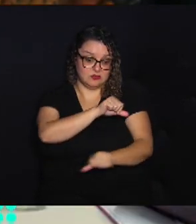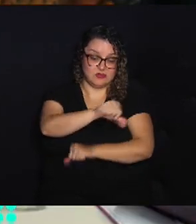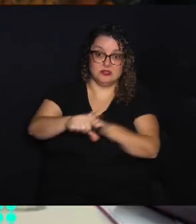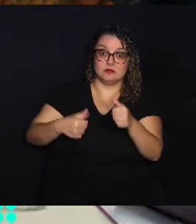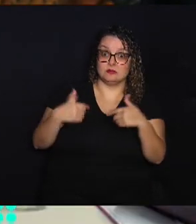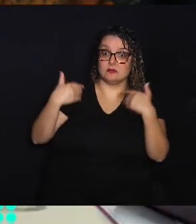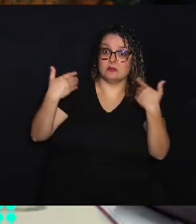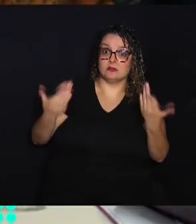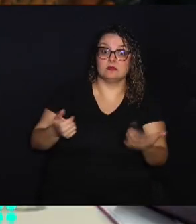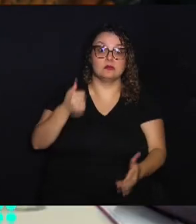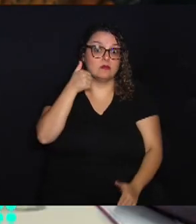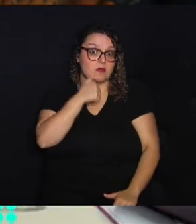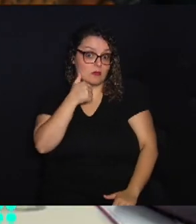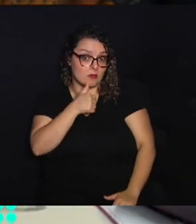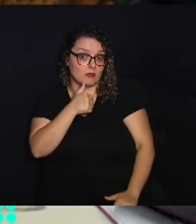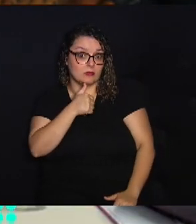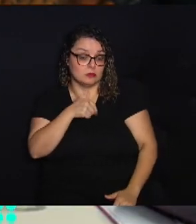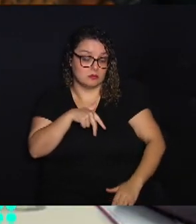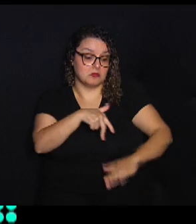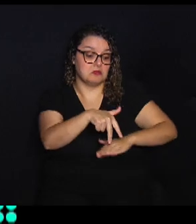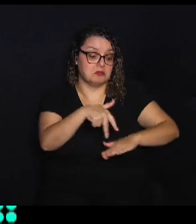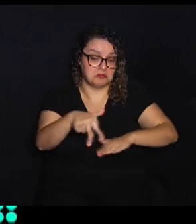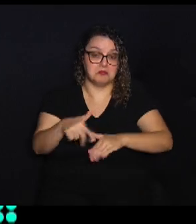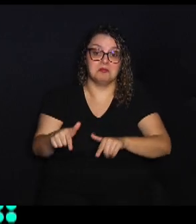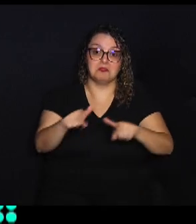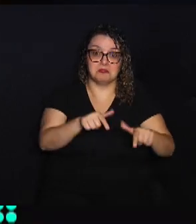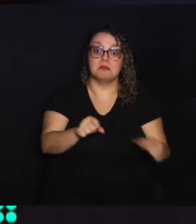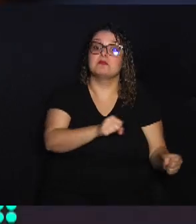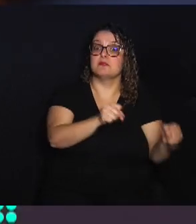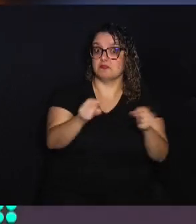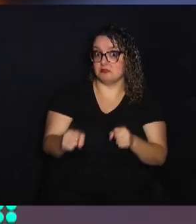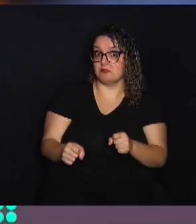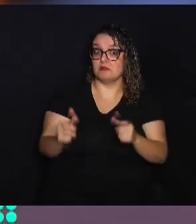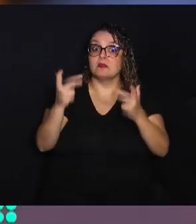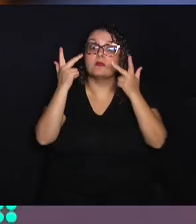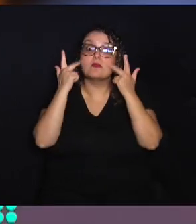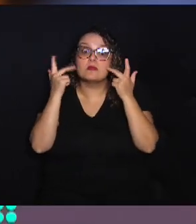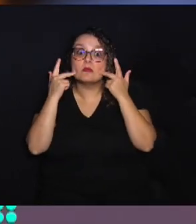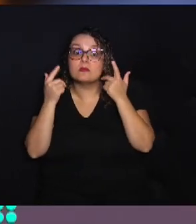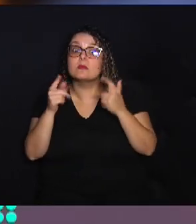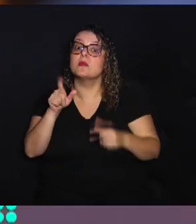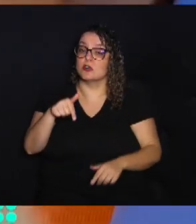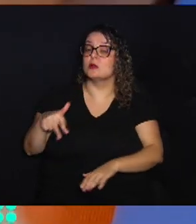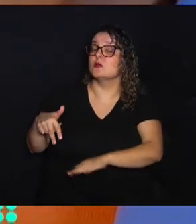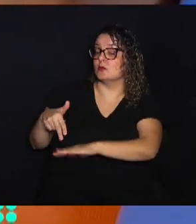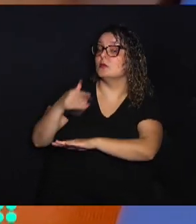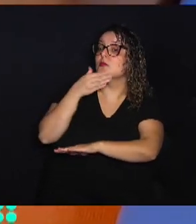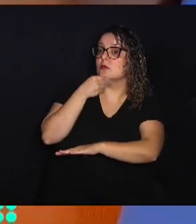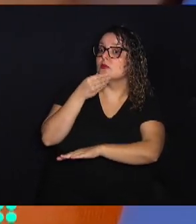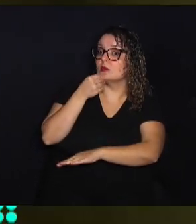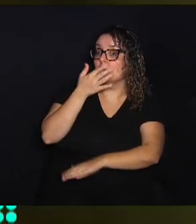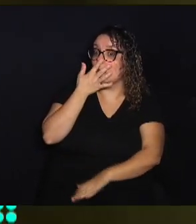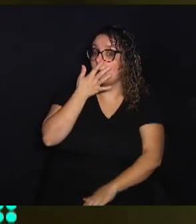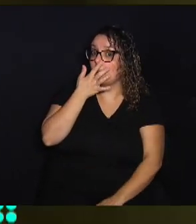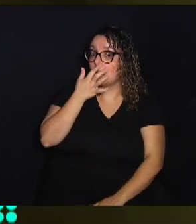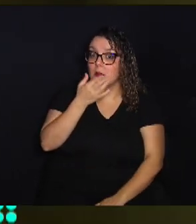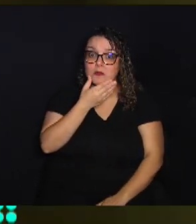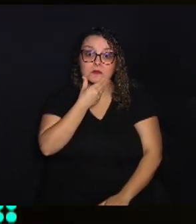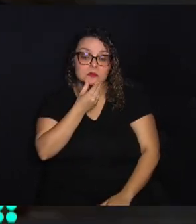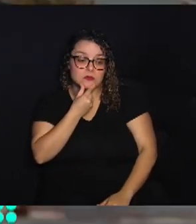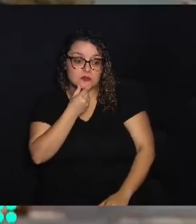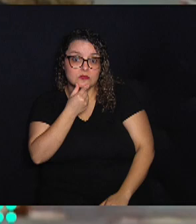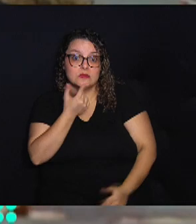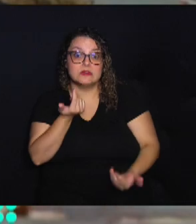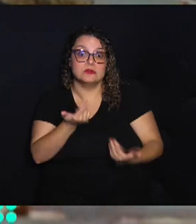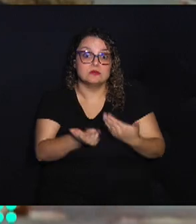Portanto, mulheres ocupam posições de poder que normalmente são ocupados por homens. E os homens cumprem